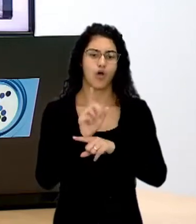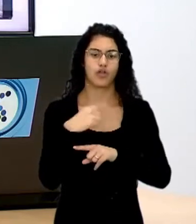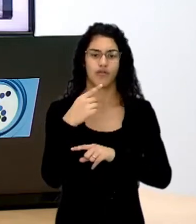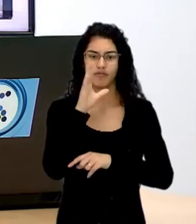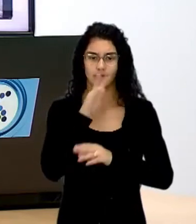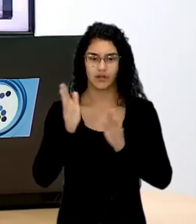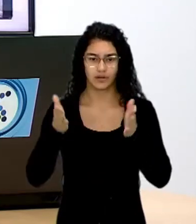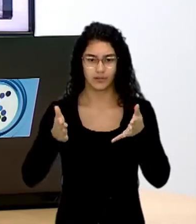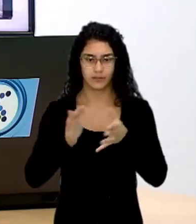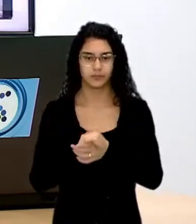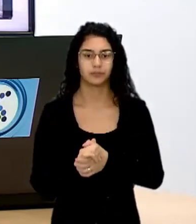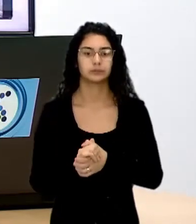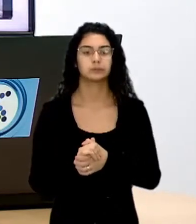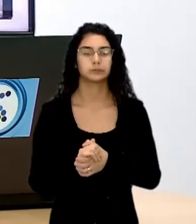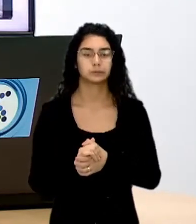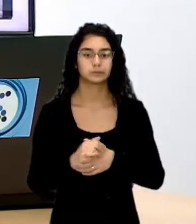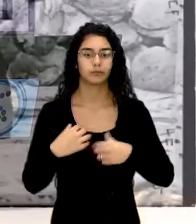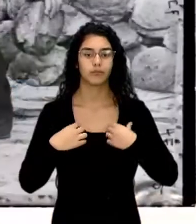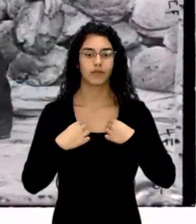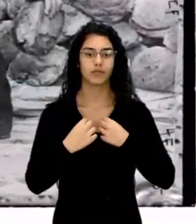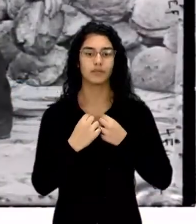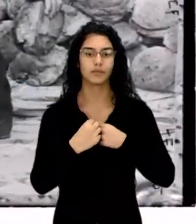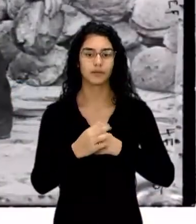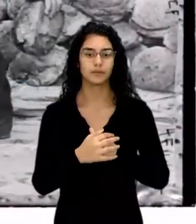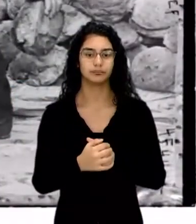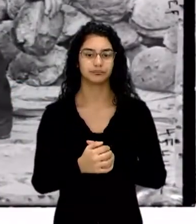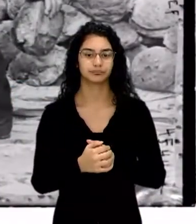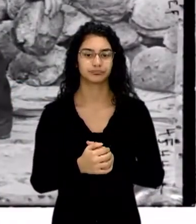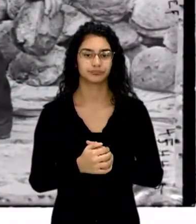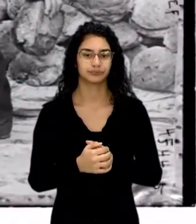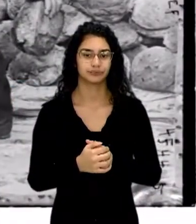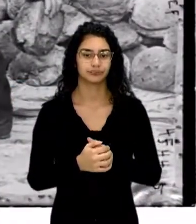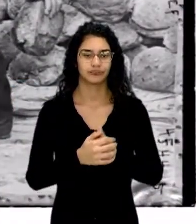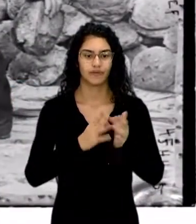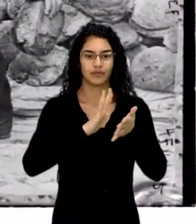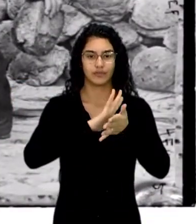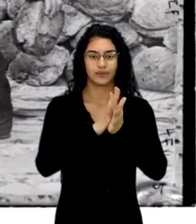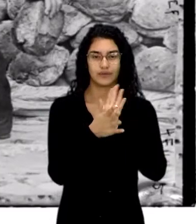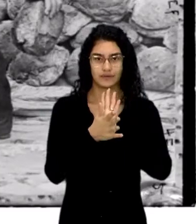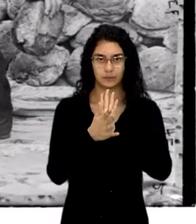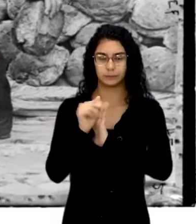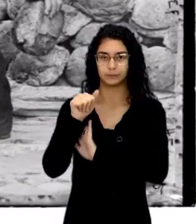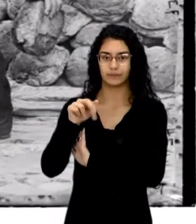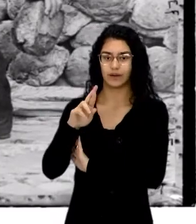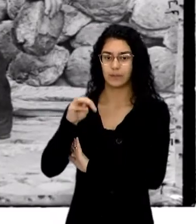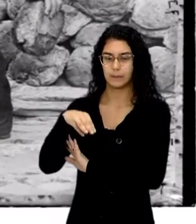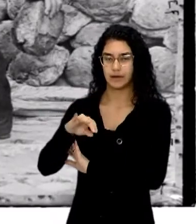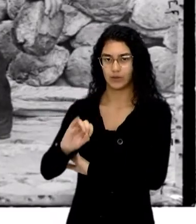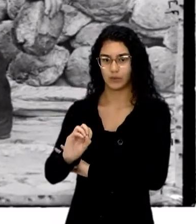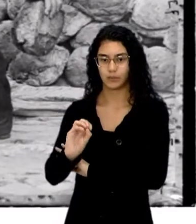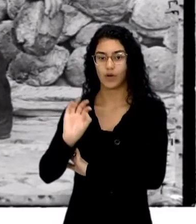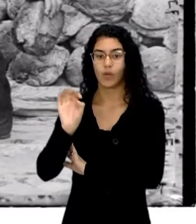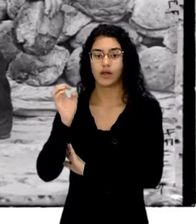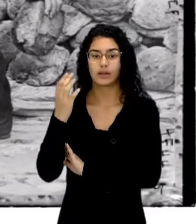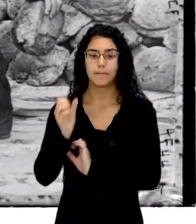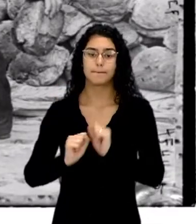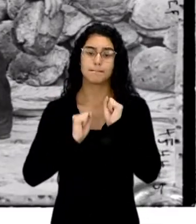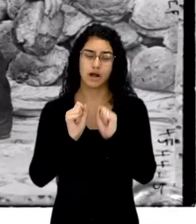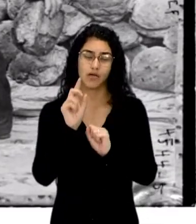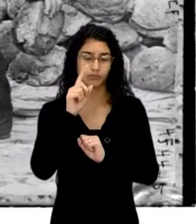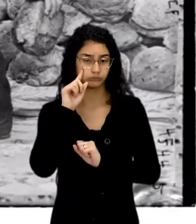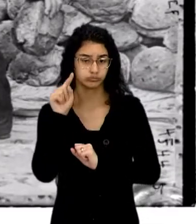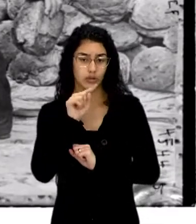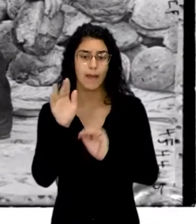nesse momento, que diz respeito ao massacre armênio. Ele ocorreu, a gente pode pegar essa data aqui,